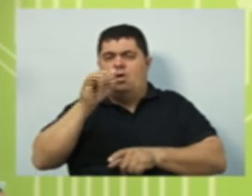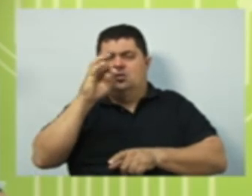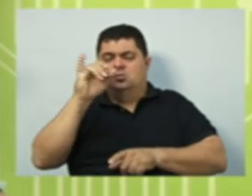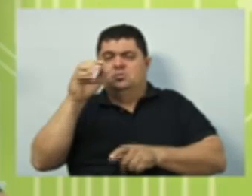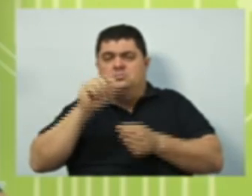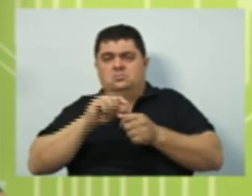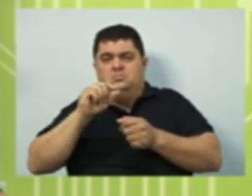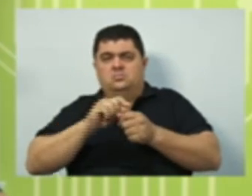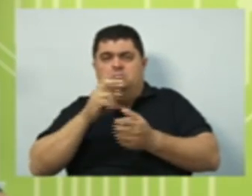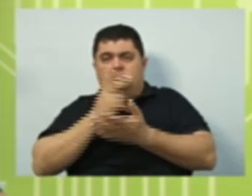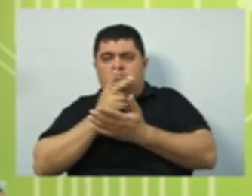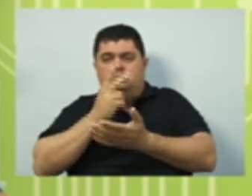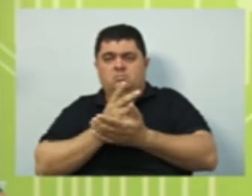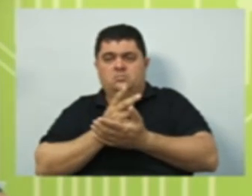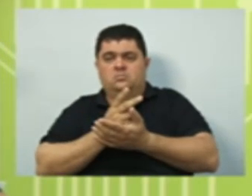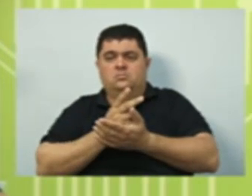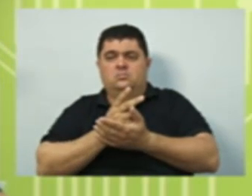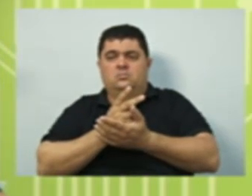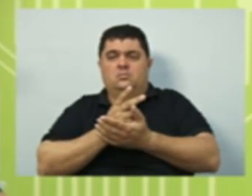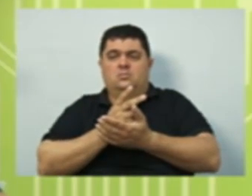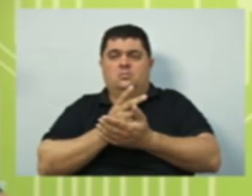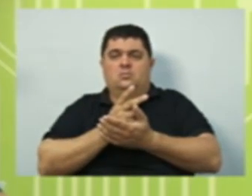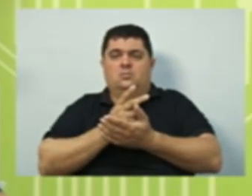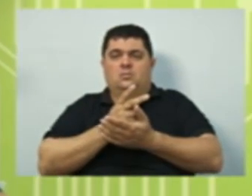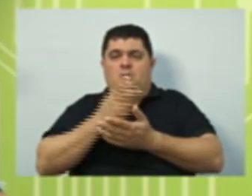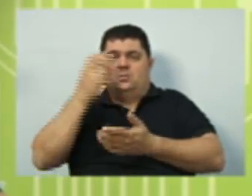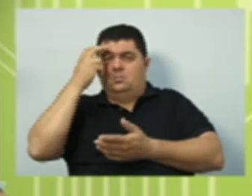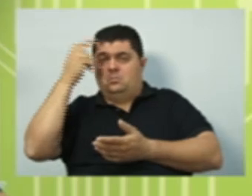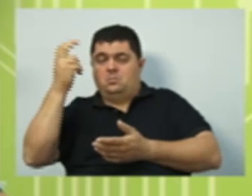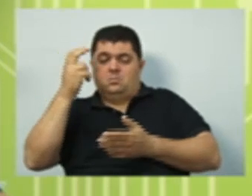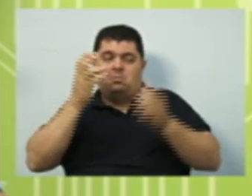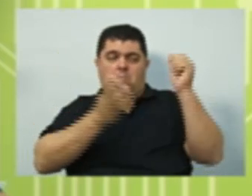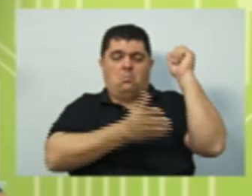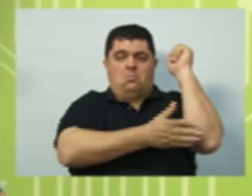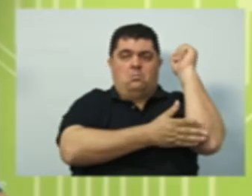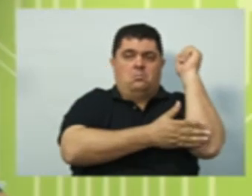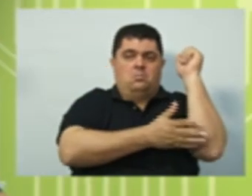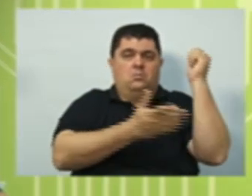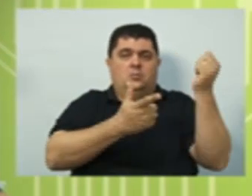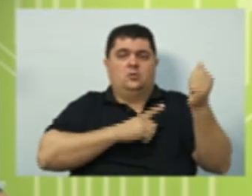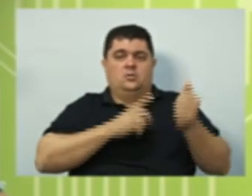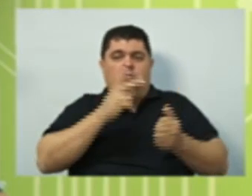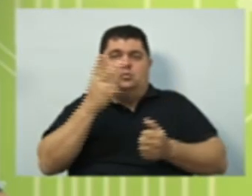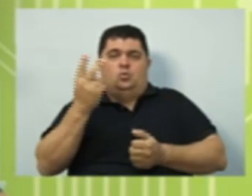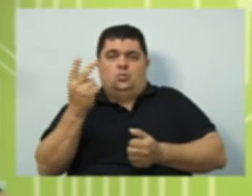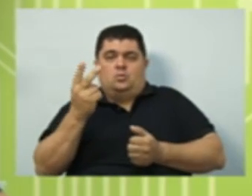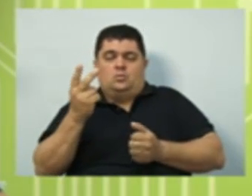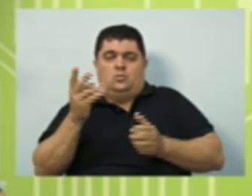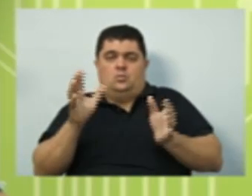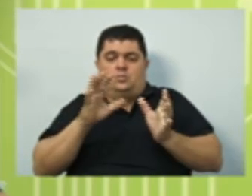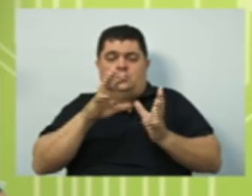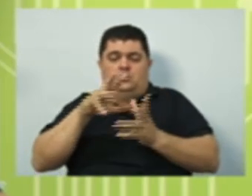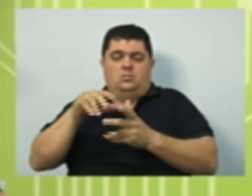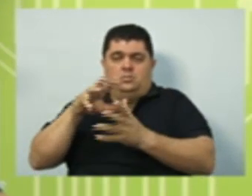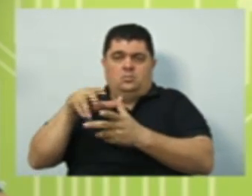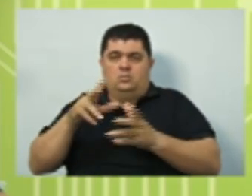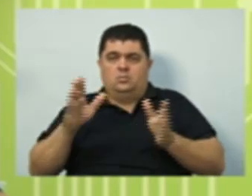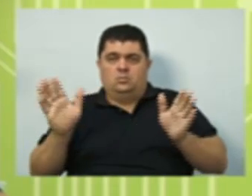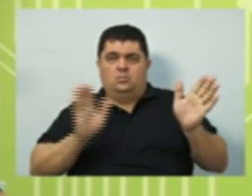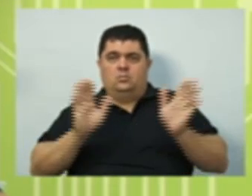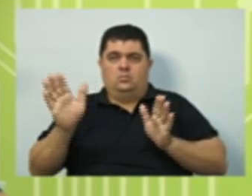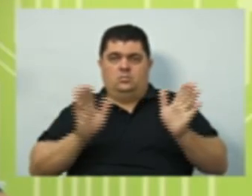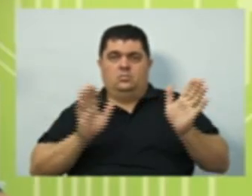né? Intelectual e manual. Você tem basicamente dois mundos. E, na verdade, parece não